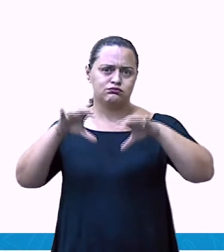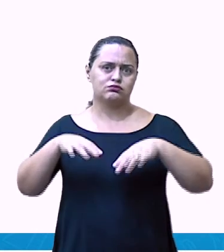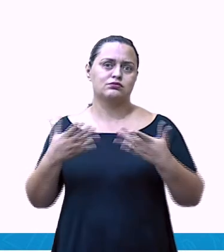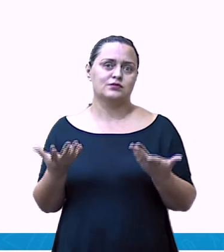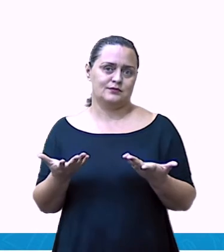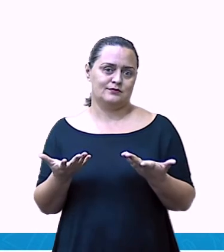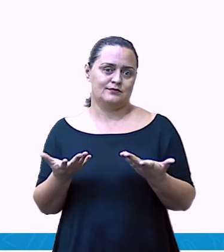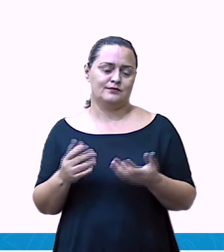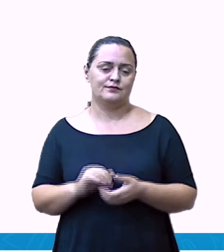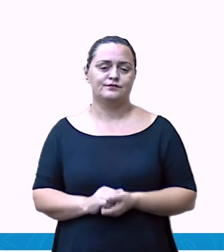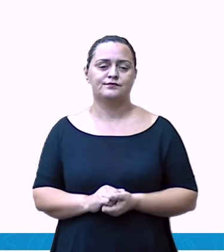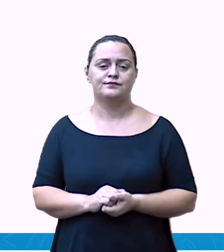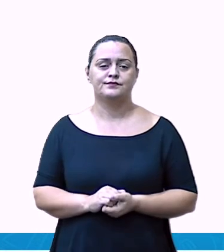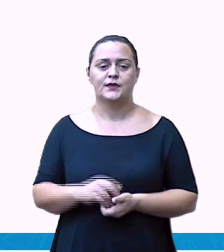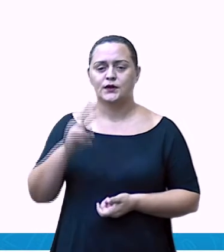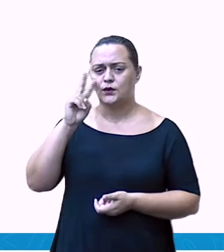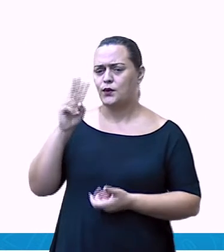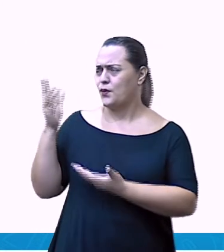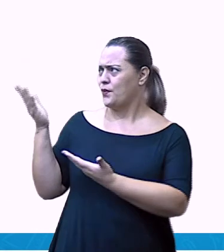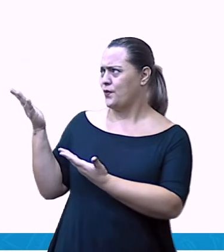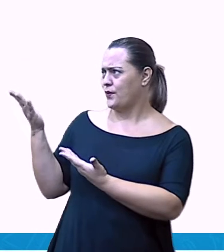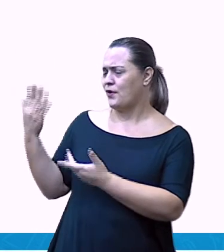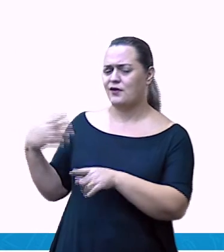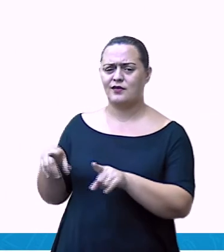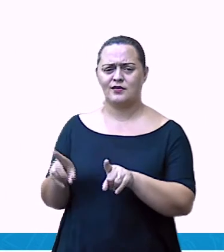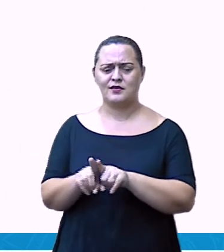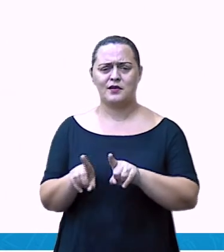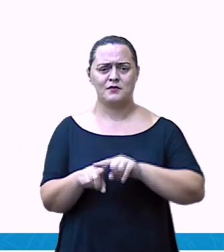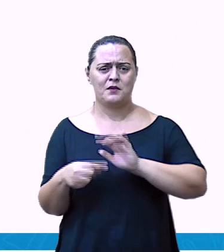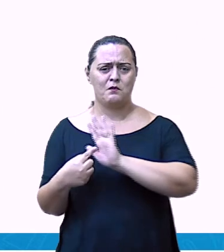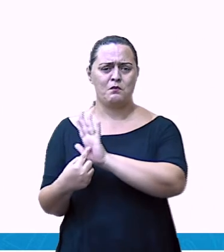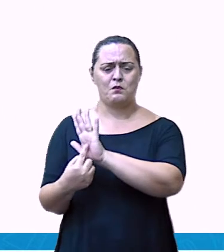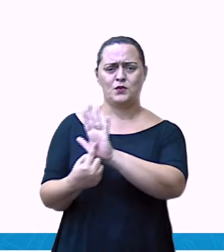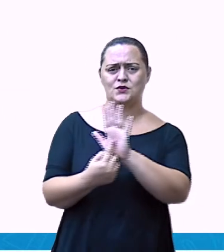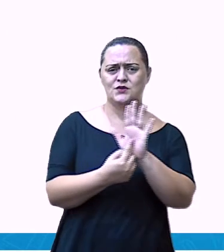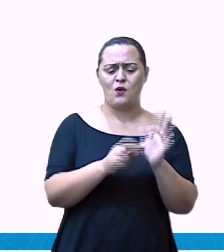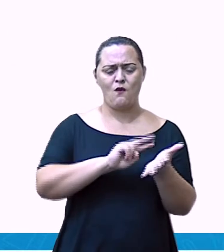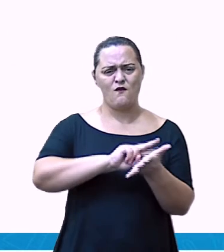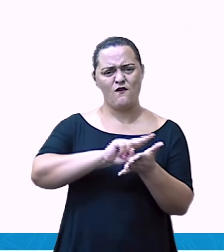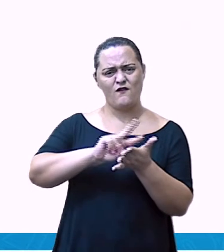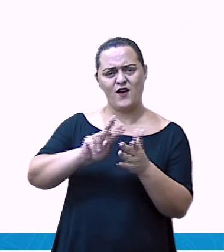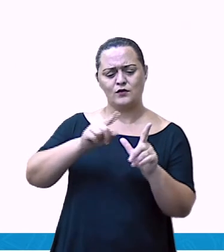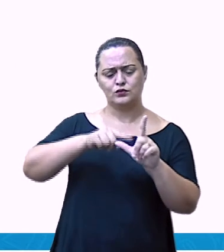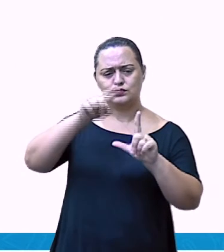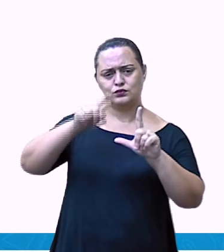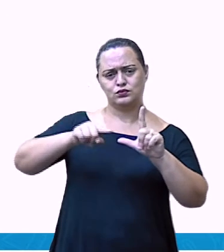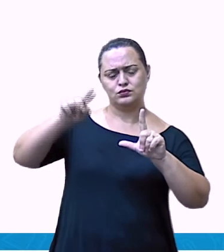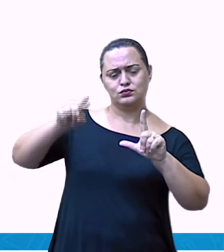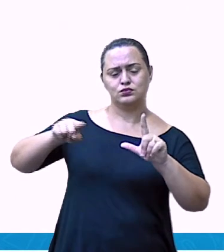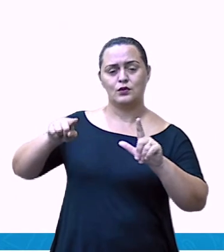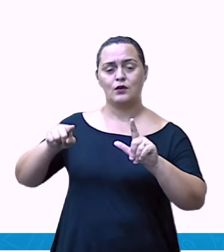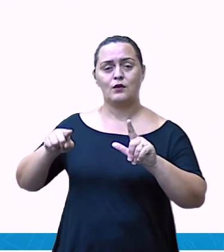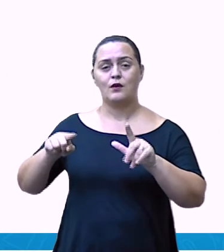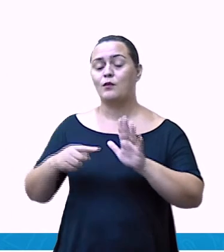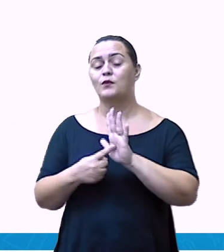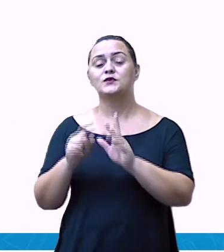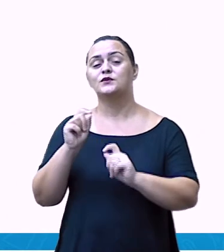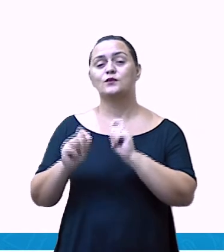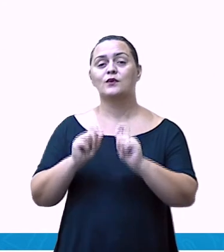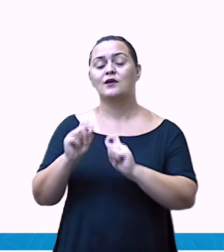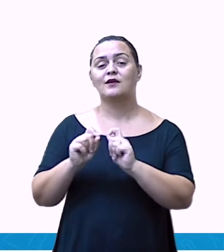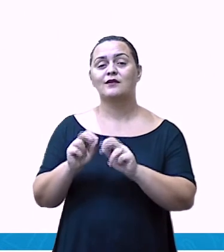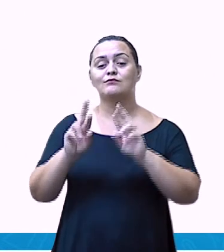Nessa próxima imagem, nós temos os vários gráficos mostrando diferentes tipos